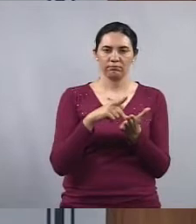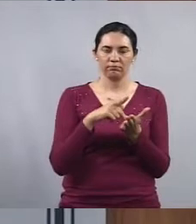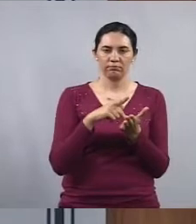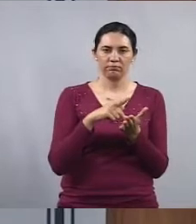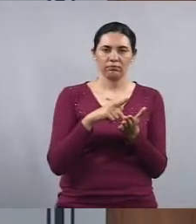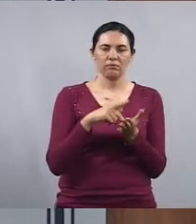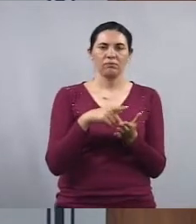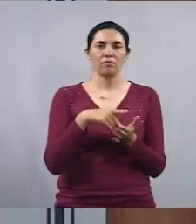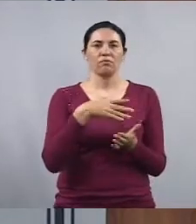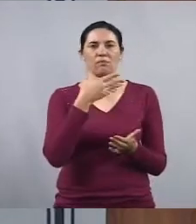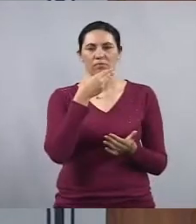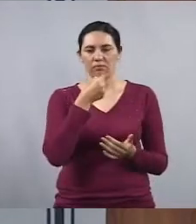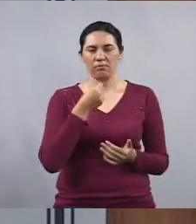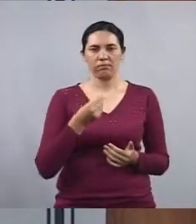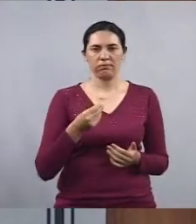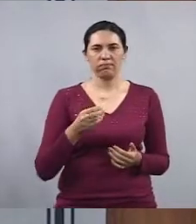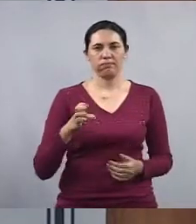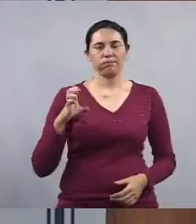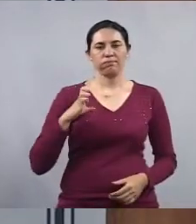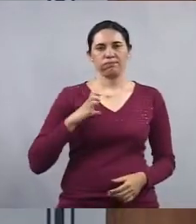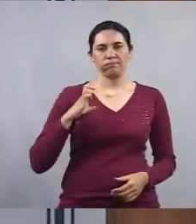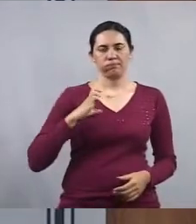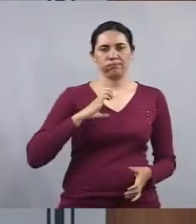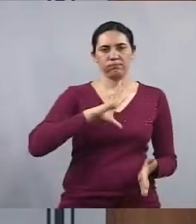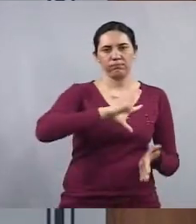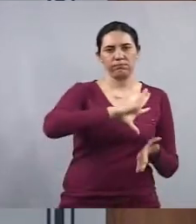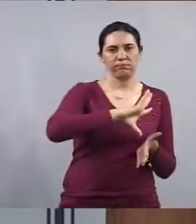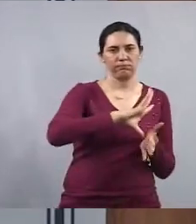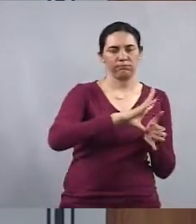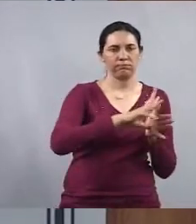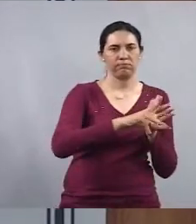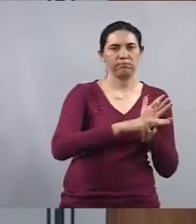ladrões que estão no Congresso Nacional